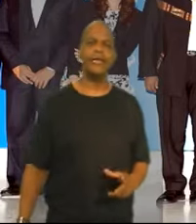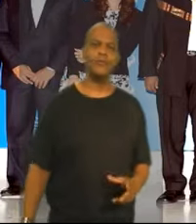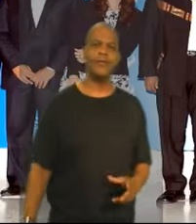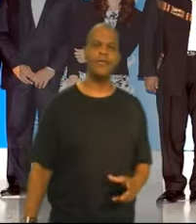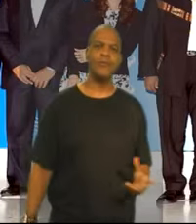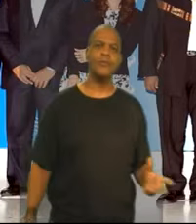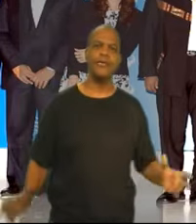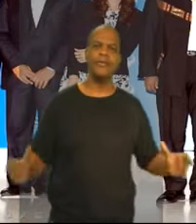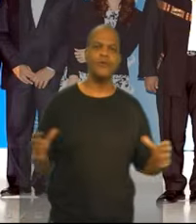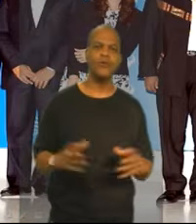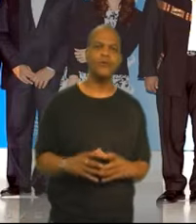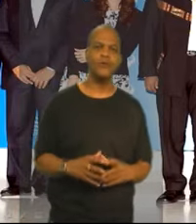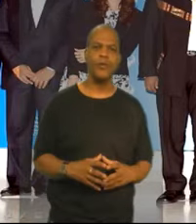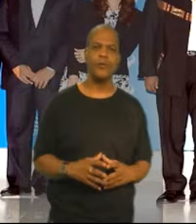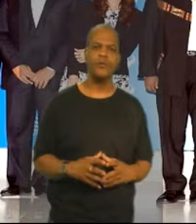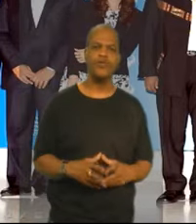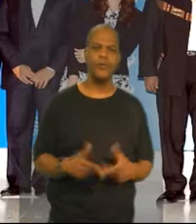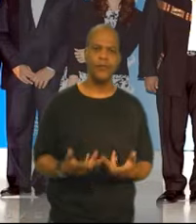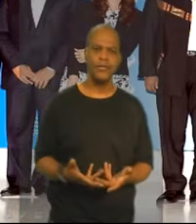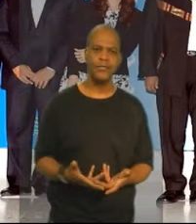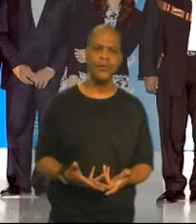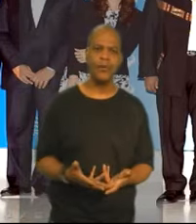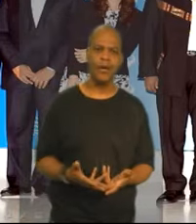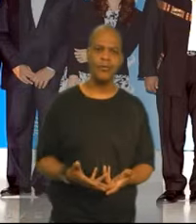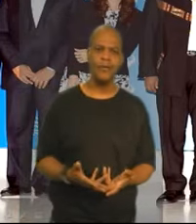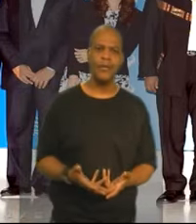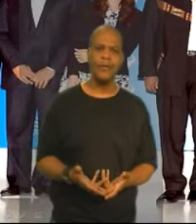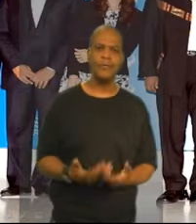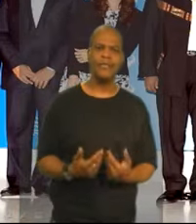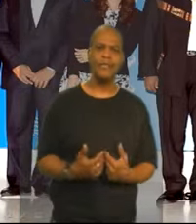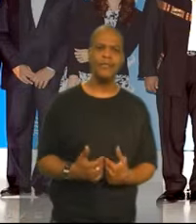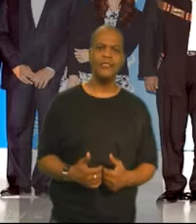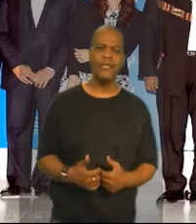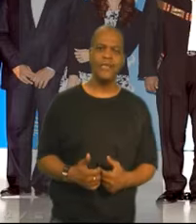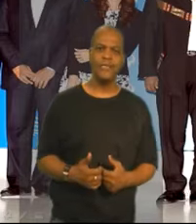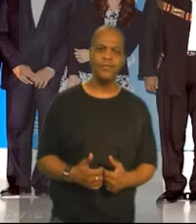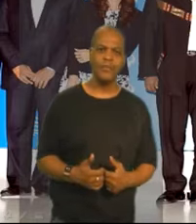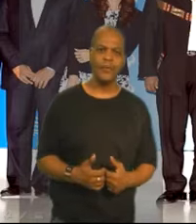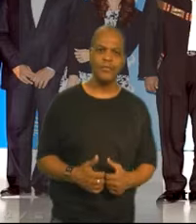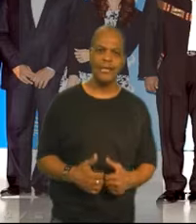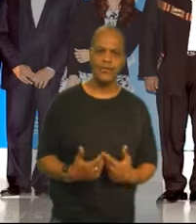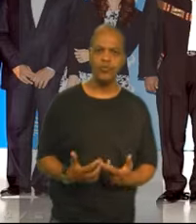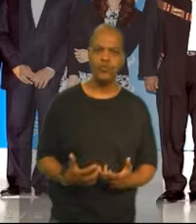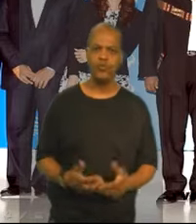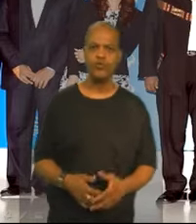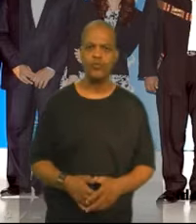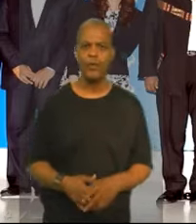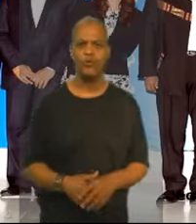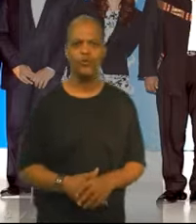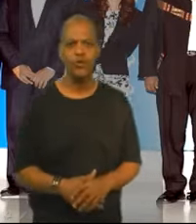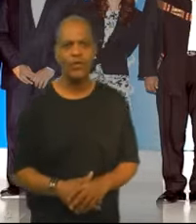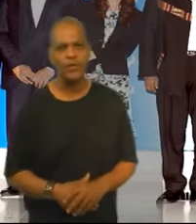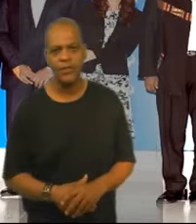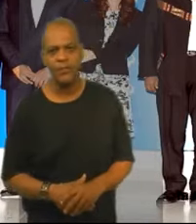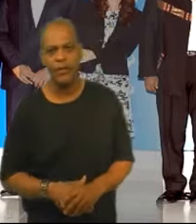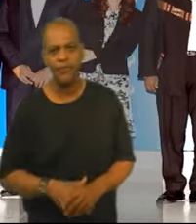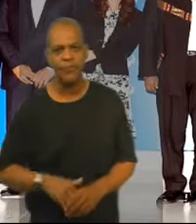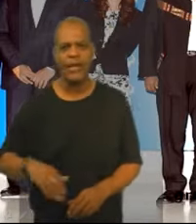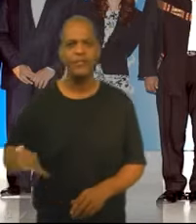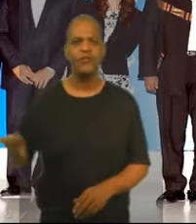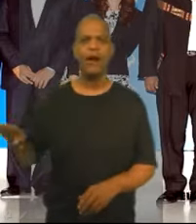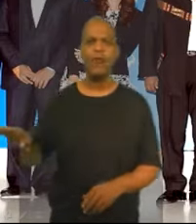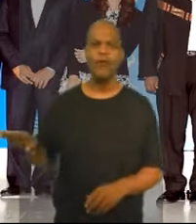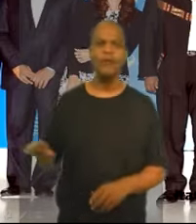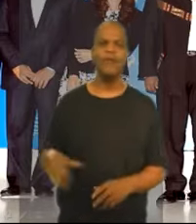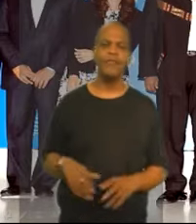O que interessa ao Brasil, primeiro, é ter todo mundo no Mercosul para fortalecer o bloco. Mas na medida em que a gente não pode estar todos juntos no Mercosul, nós também não